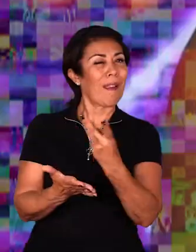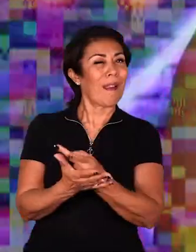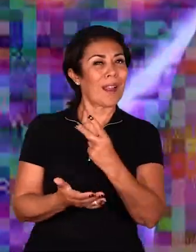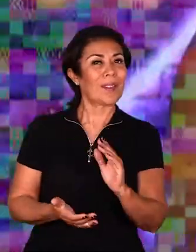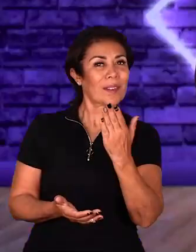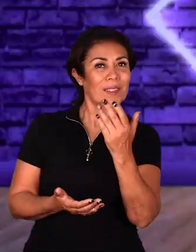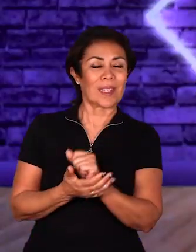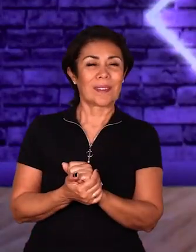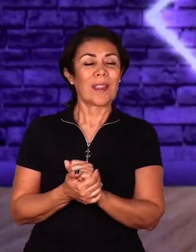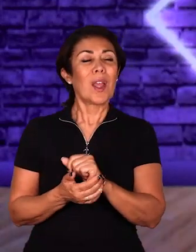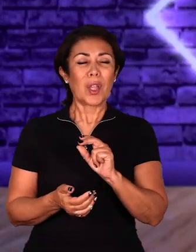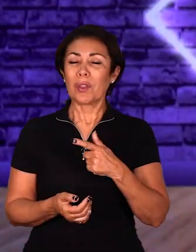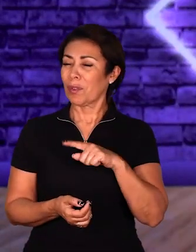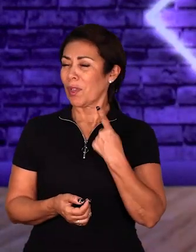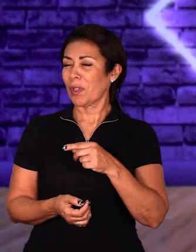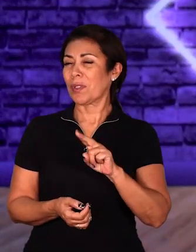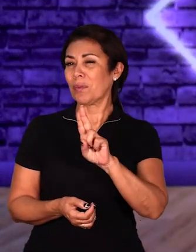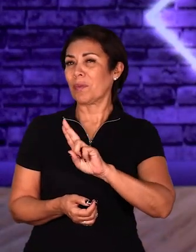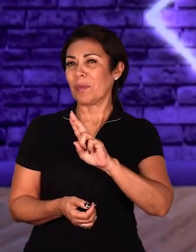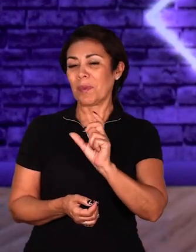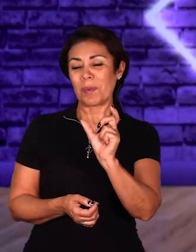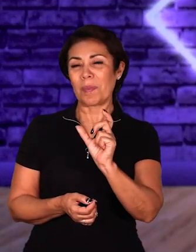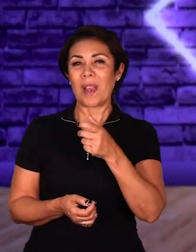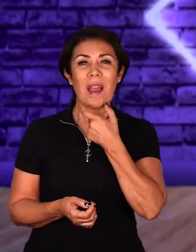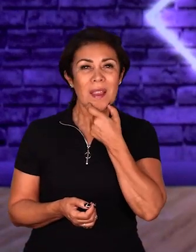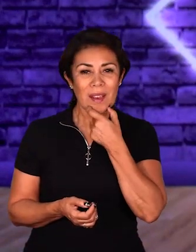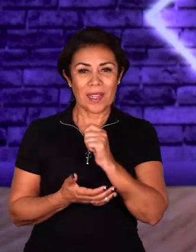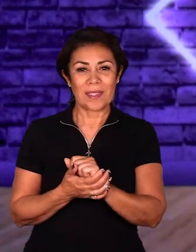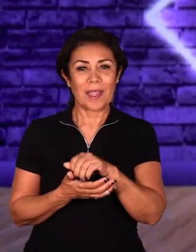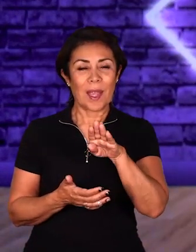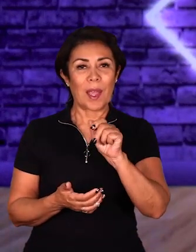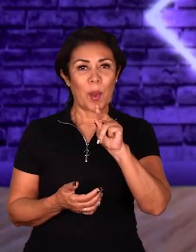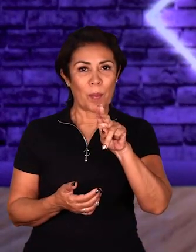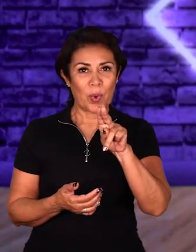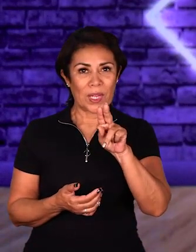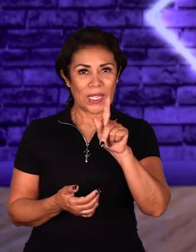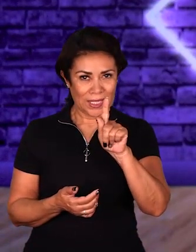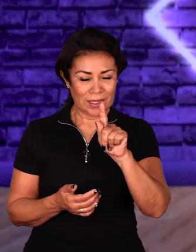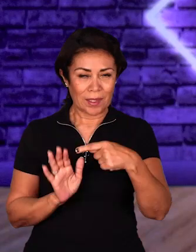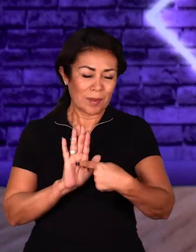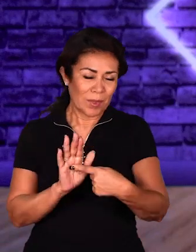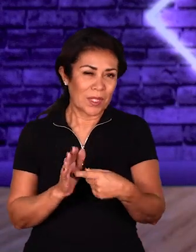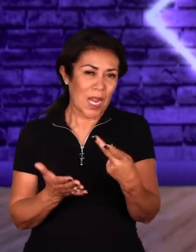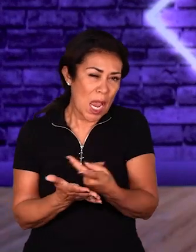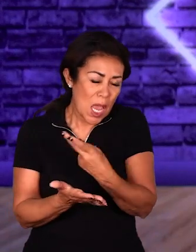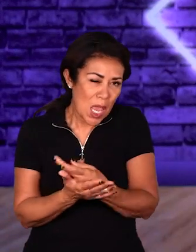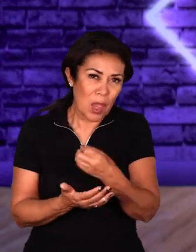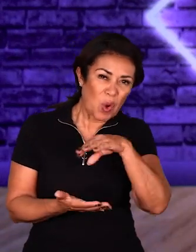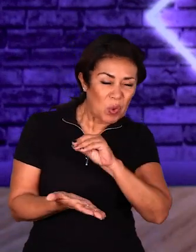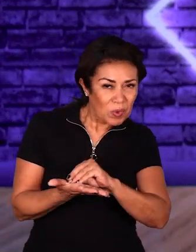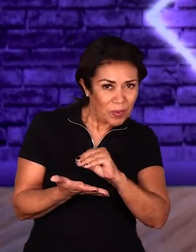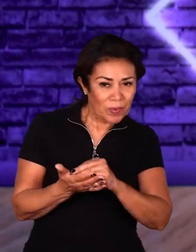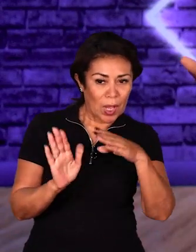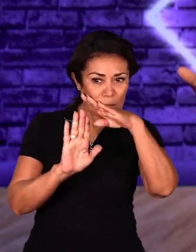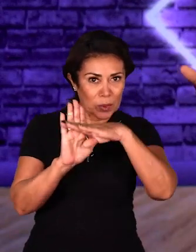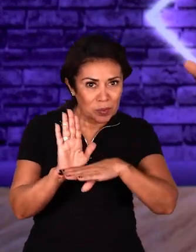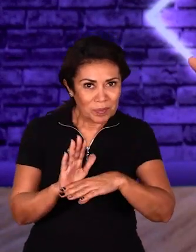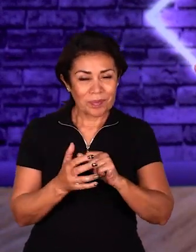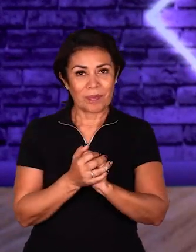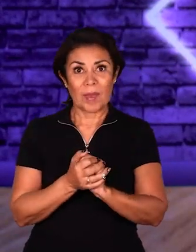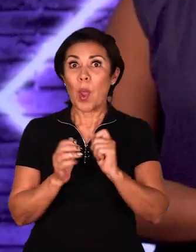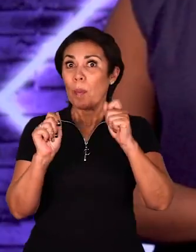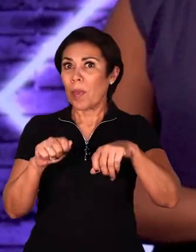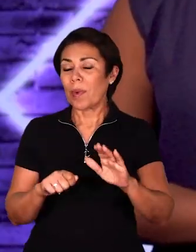bugs. Bug? É. A gente que é programador costuma utilizar uns termos em inglês. Mas bug é um termo que a gente utiliza para indicar um erro, uma falha